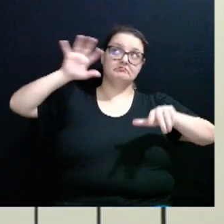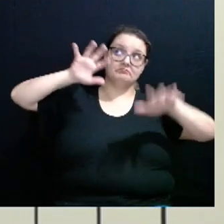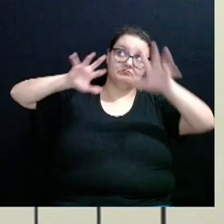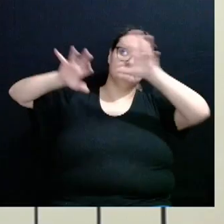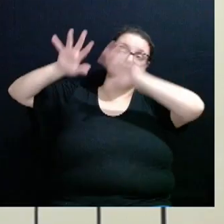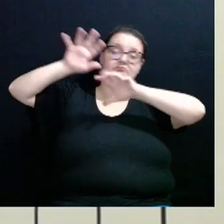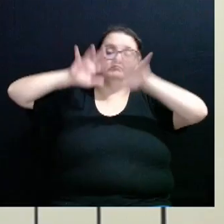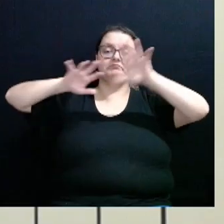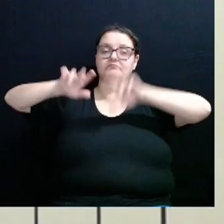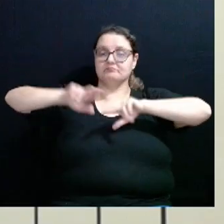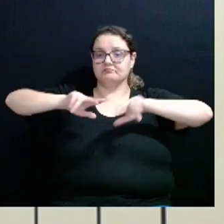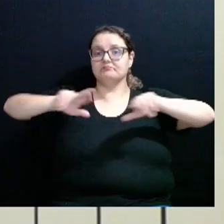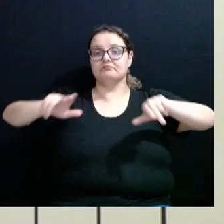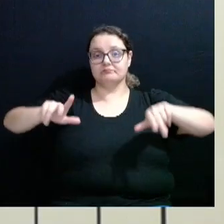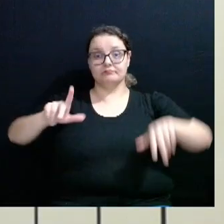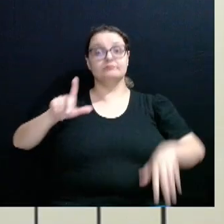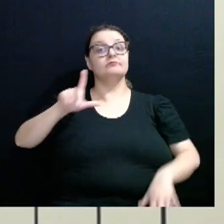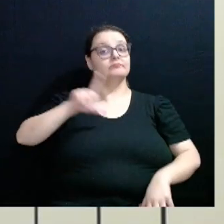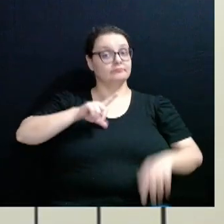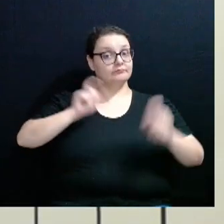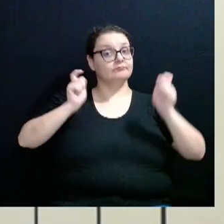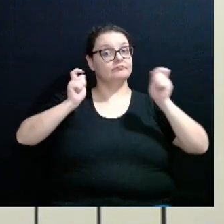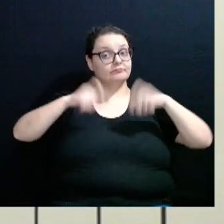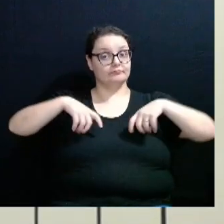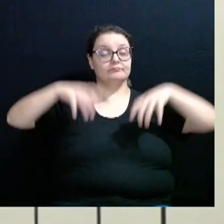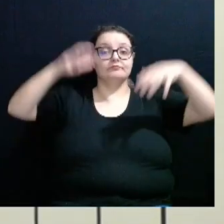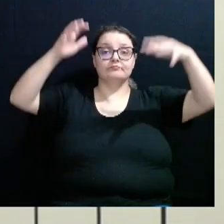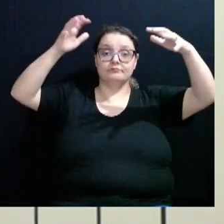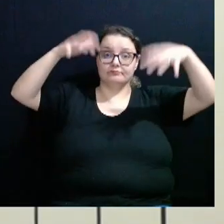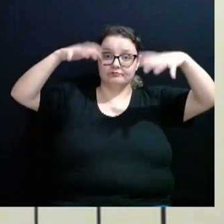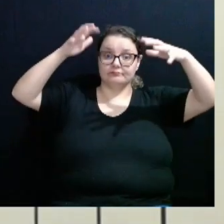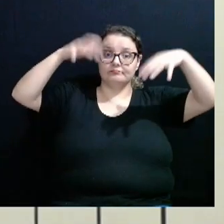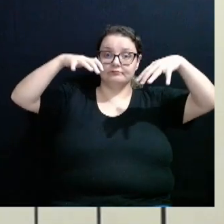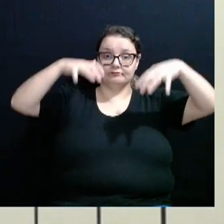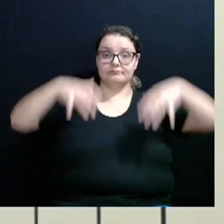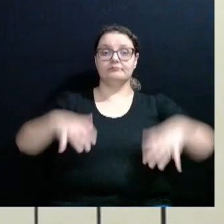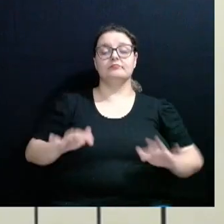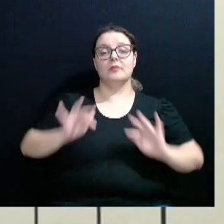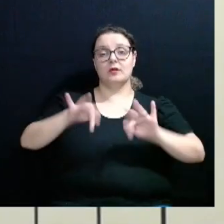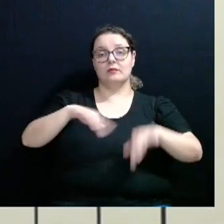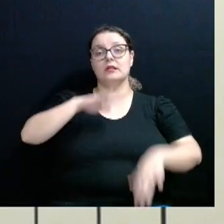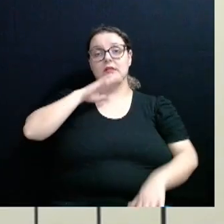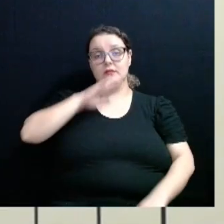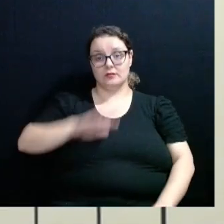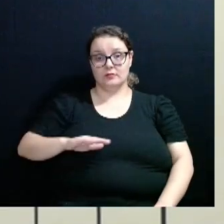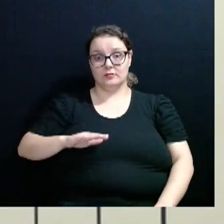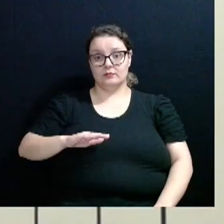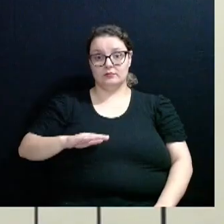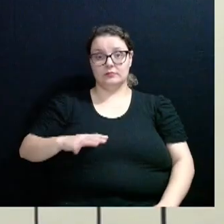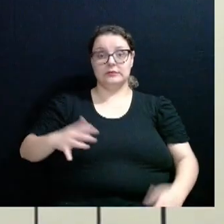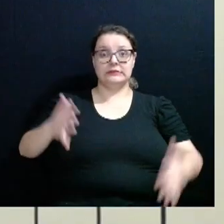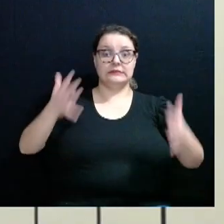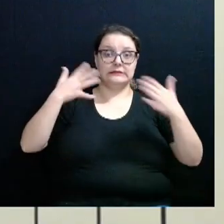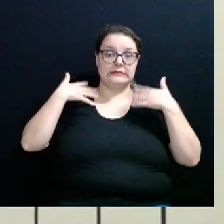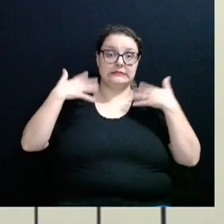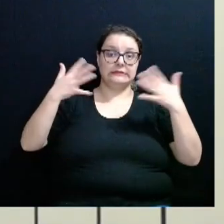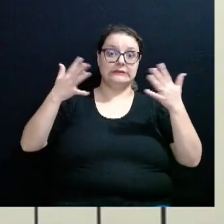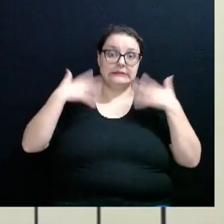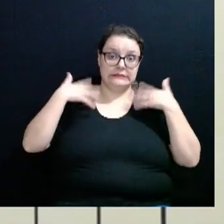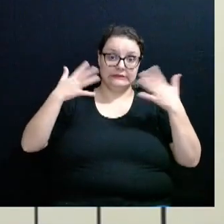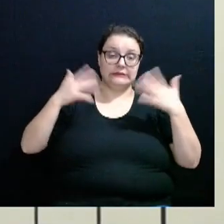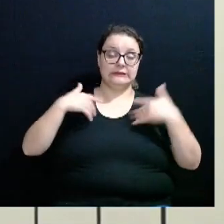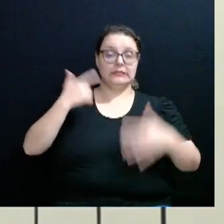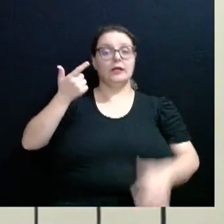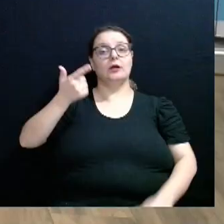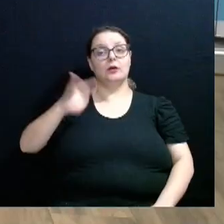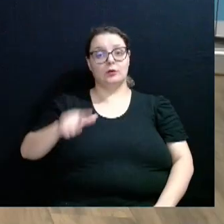e existe a possibilidade de chuva para o fim da tarde. O calor, este continua, viu? Olha só,